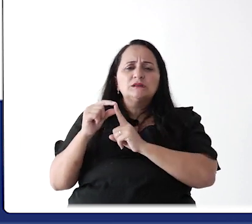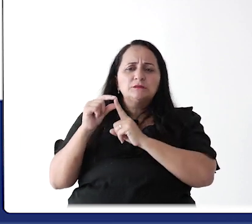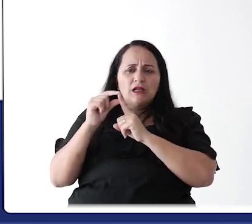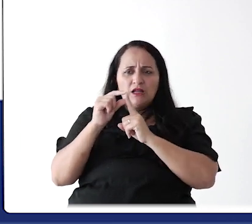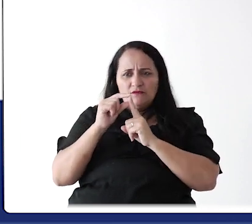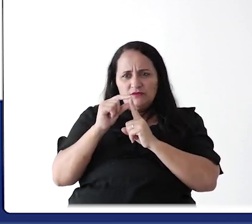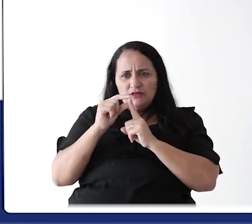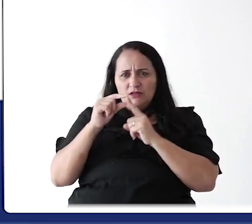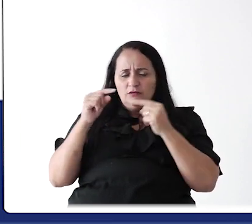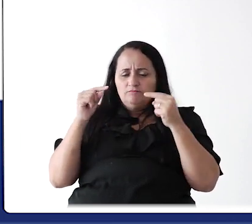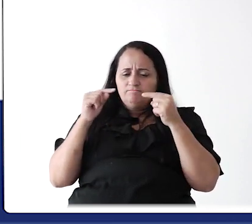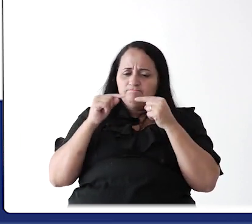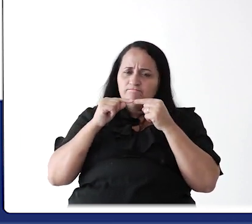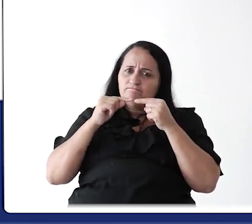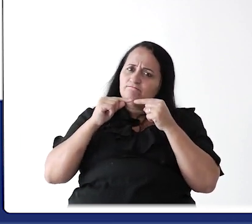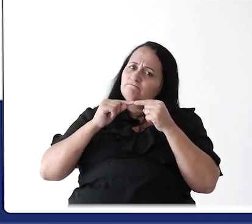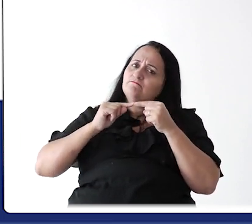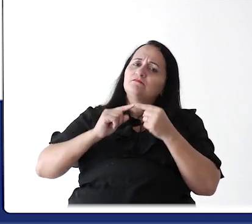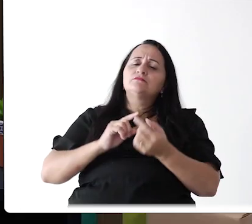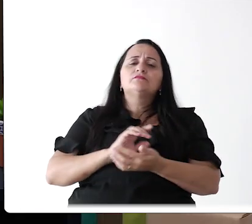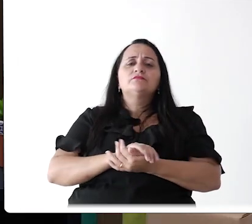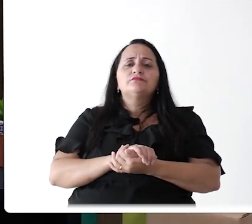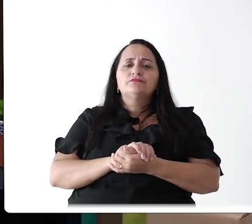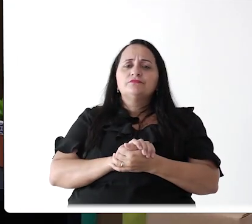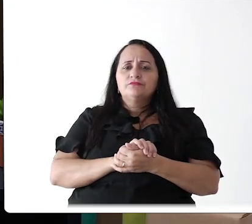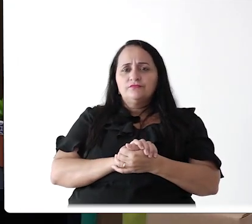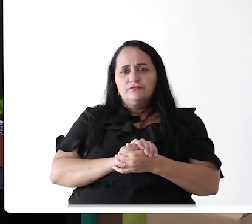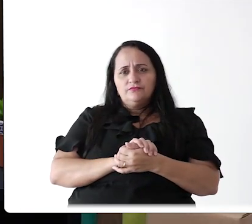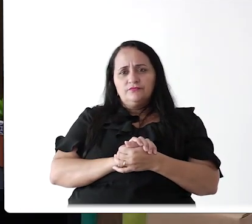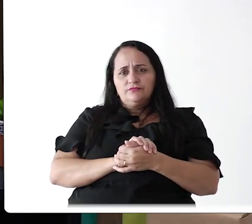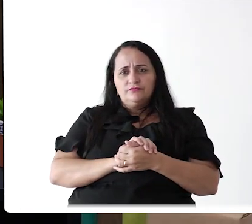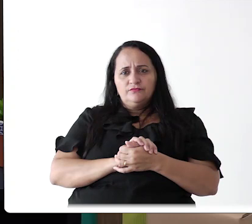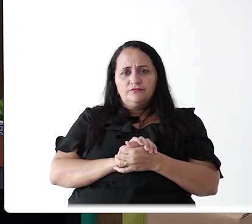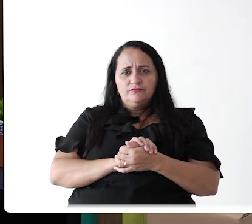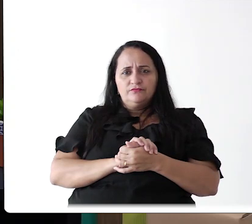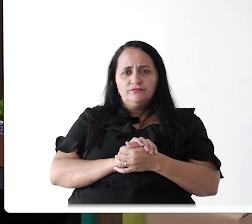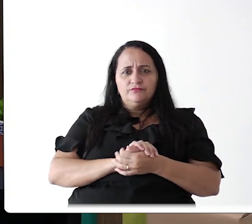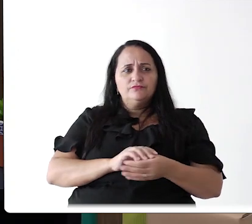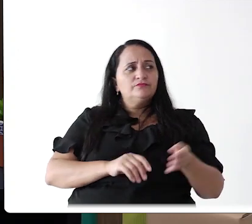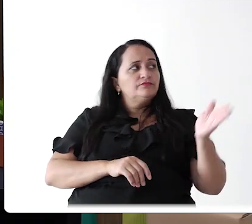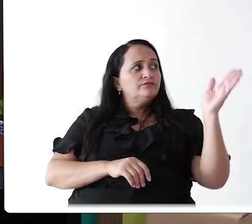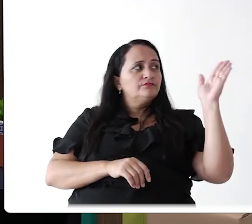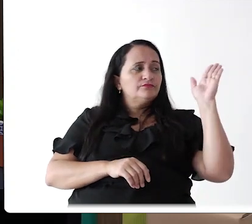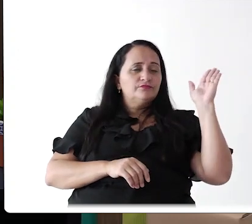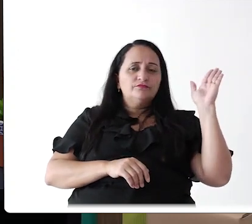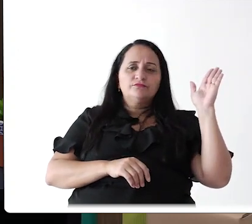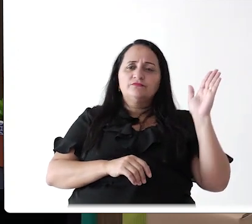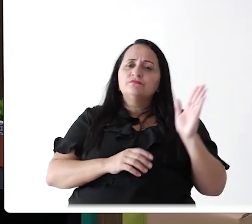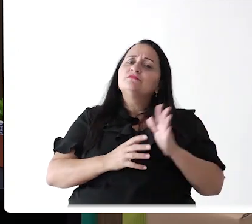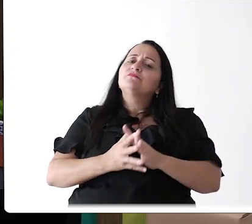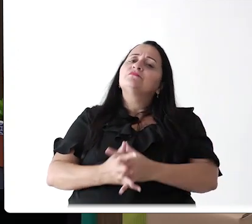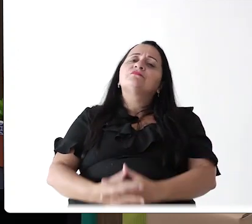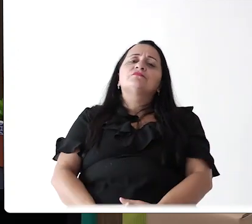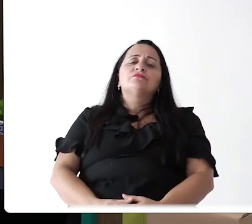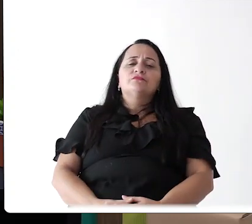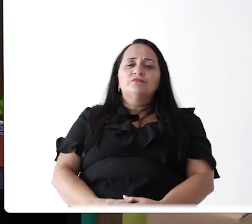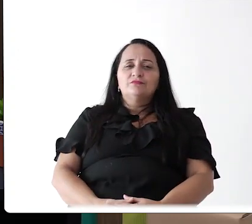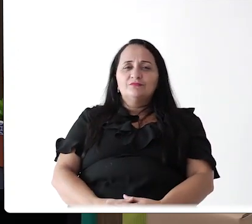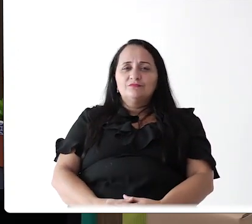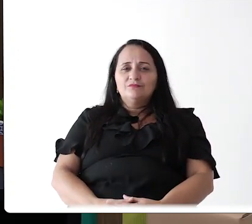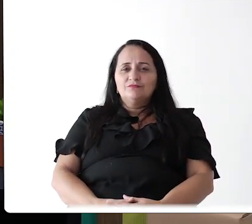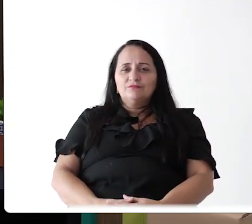né, se encaixam no texto e que expressam? Elas vão expressar modo,